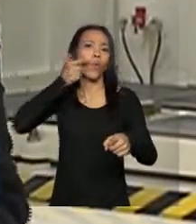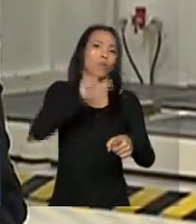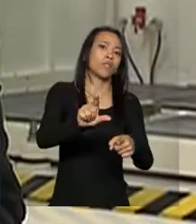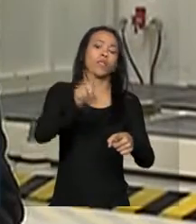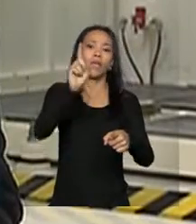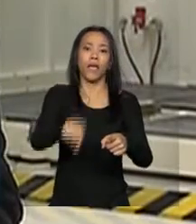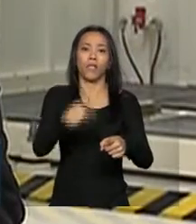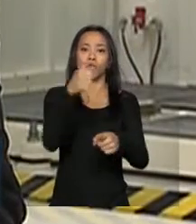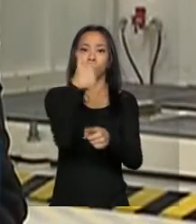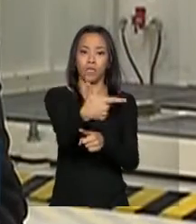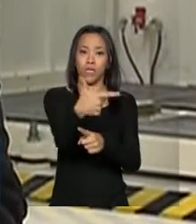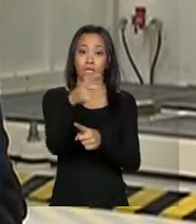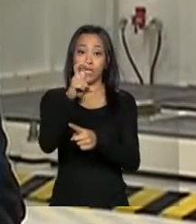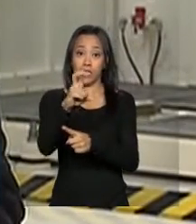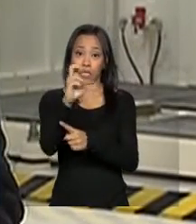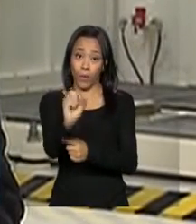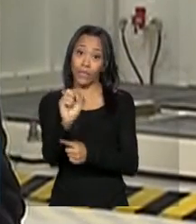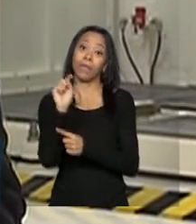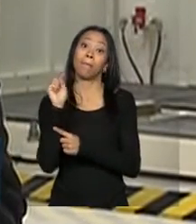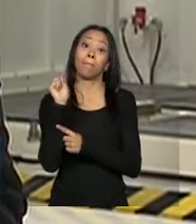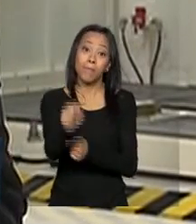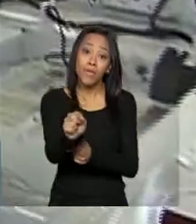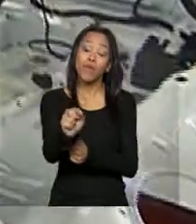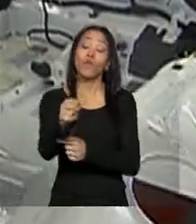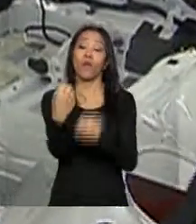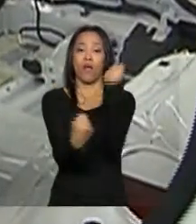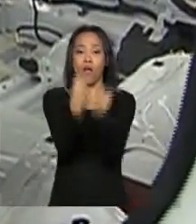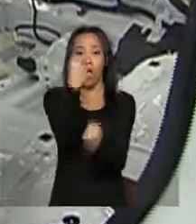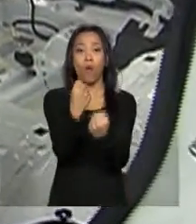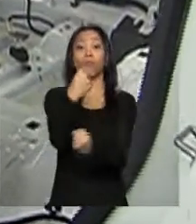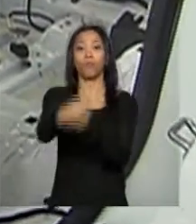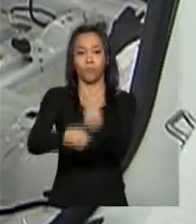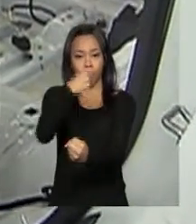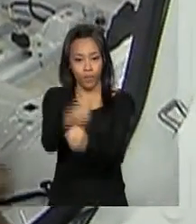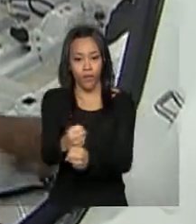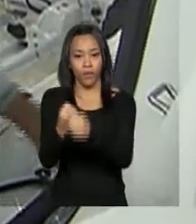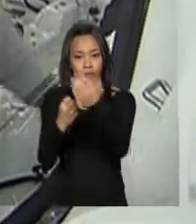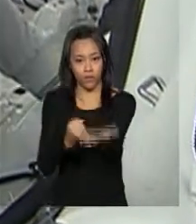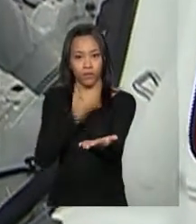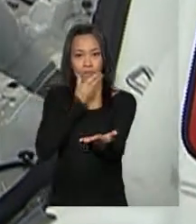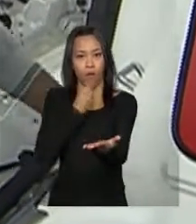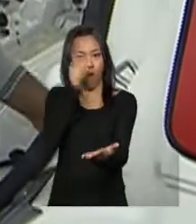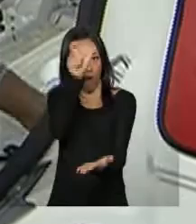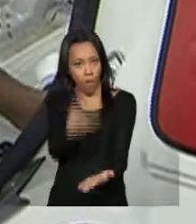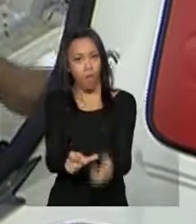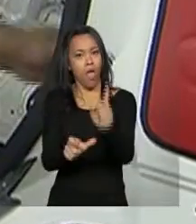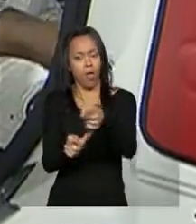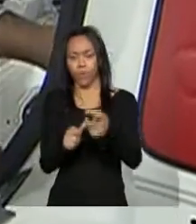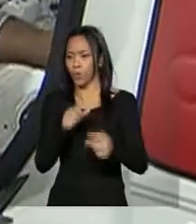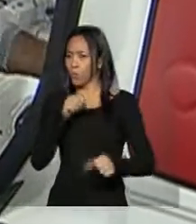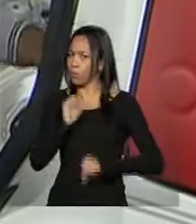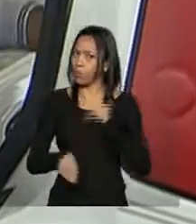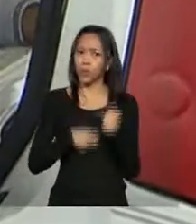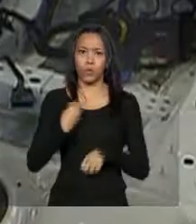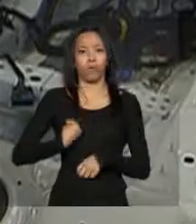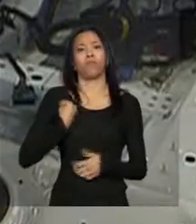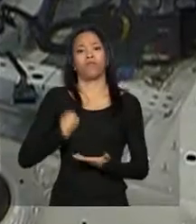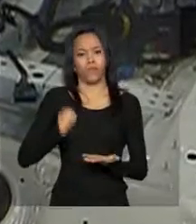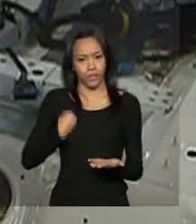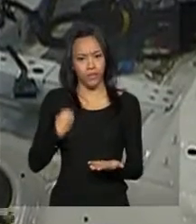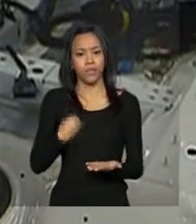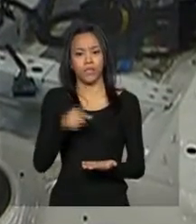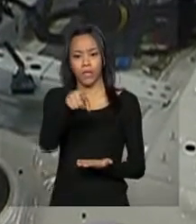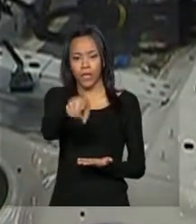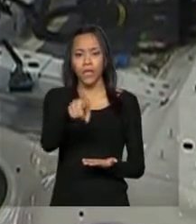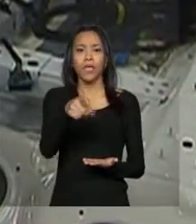que é de 250 mil veículos por ano. A Delma é um desses funcionários. Mudou a vida com o polo automotivo,